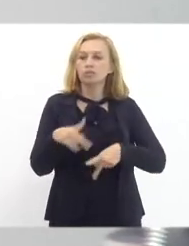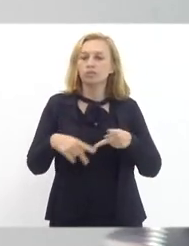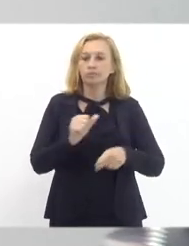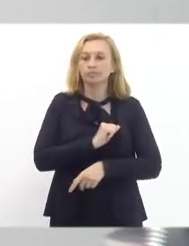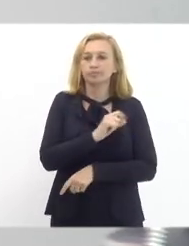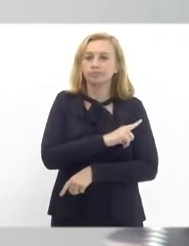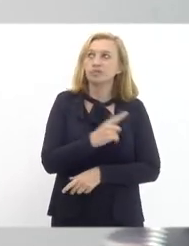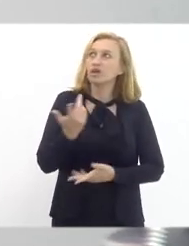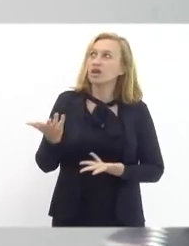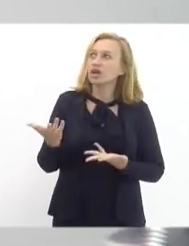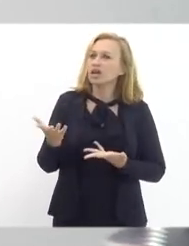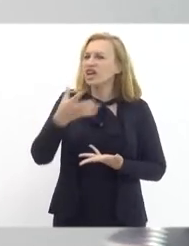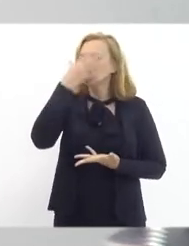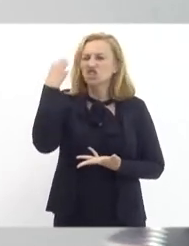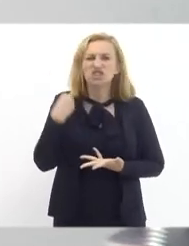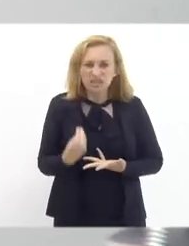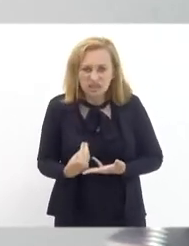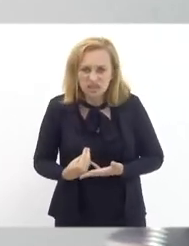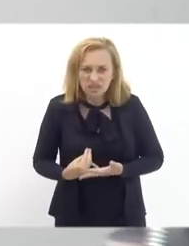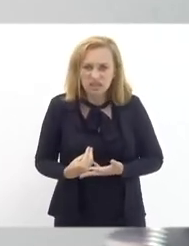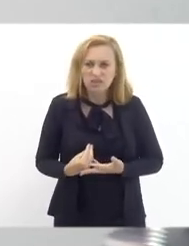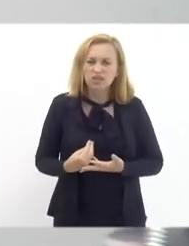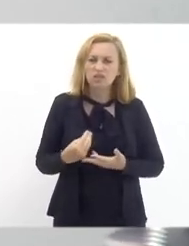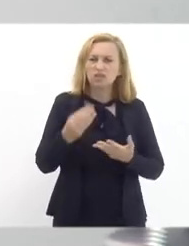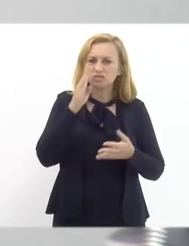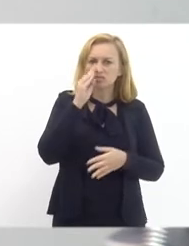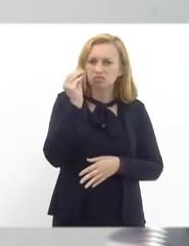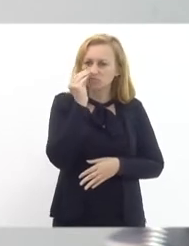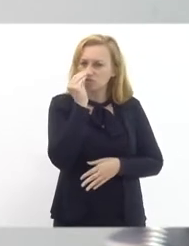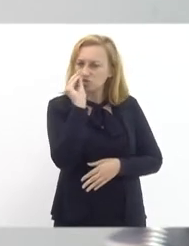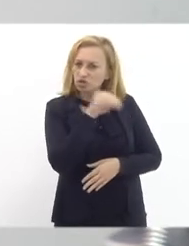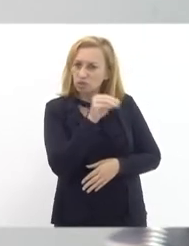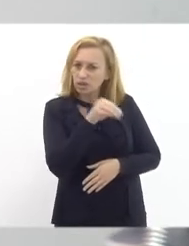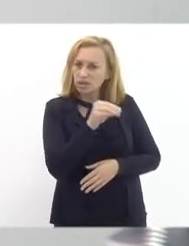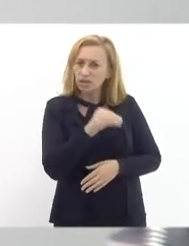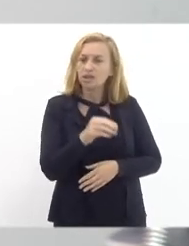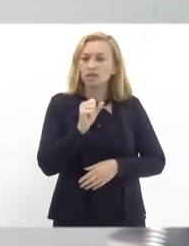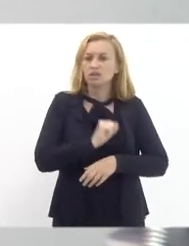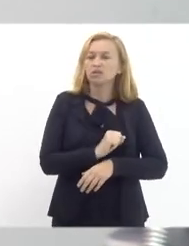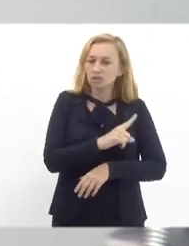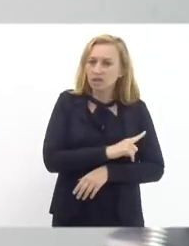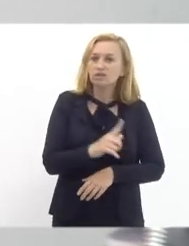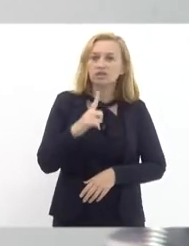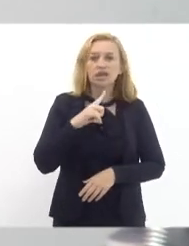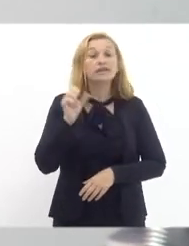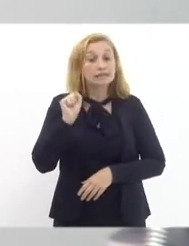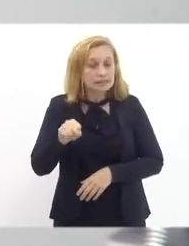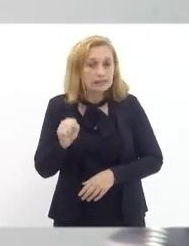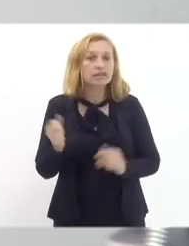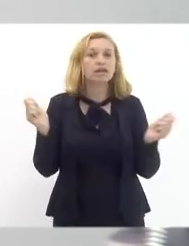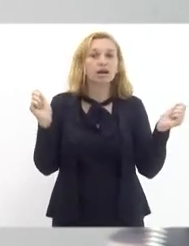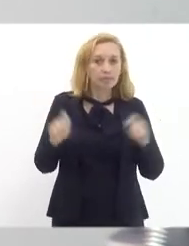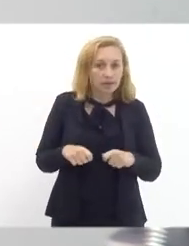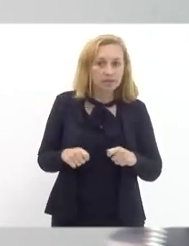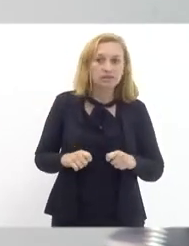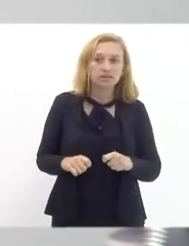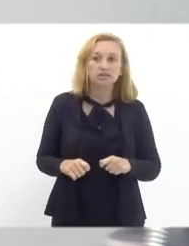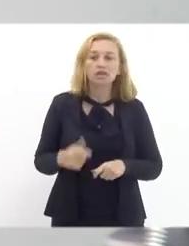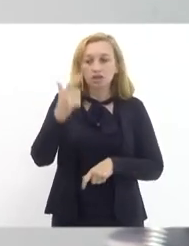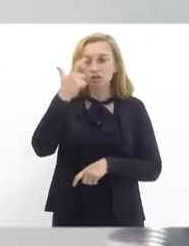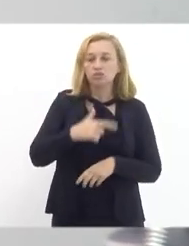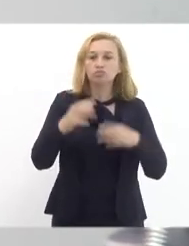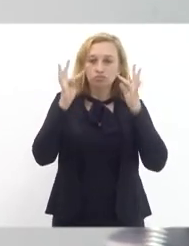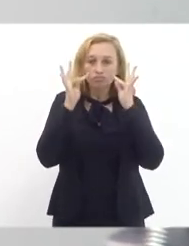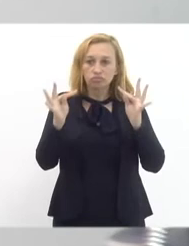é, como é que eu vou dizer, é muito esquecida, é muito humilhada. E São Gonçalo tem, sim, capacidade, e eu sou